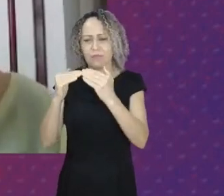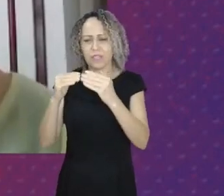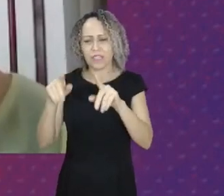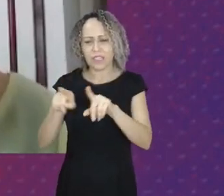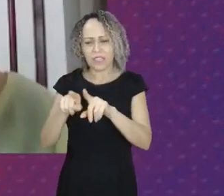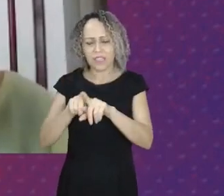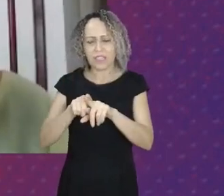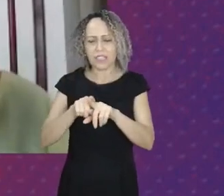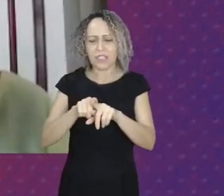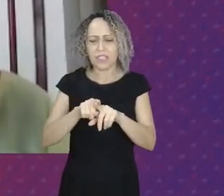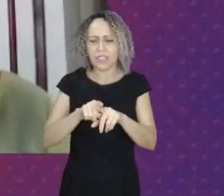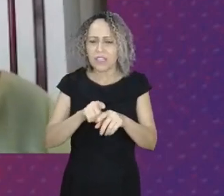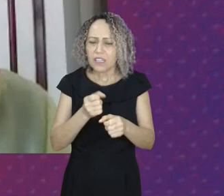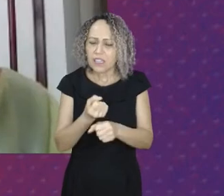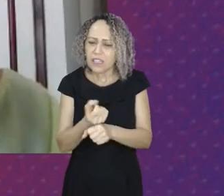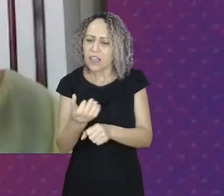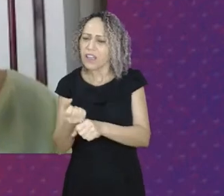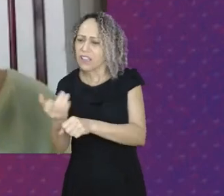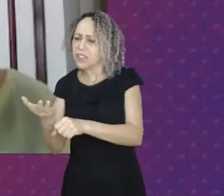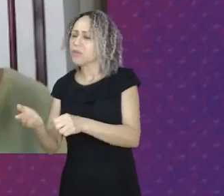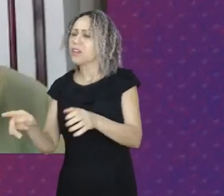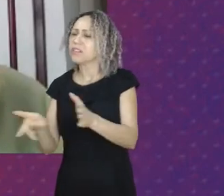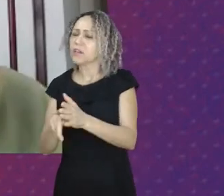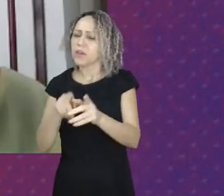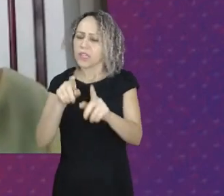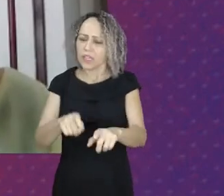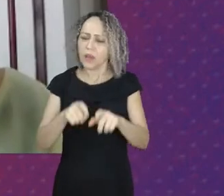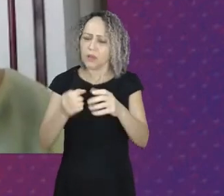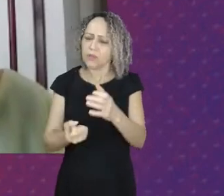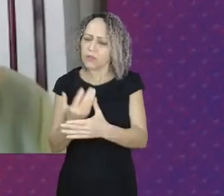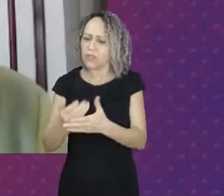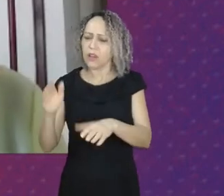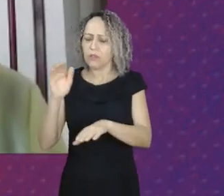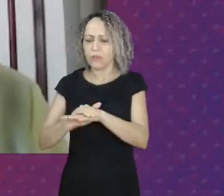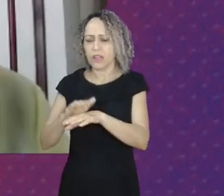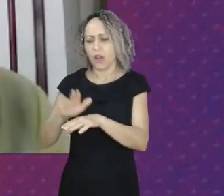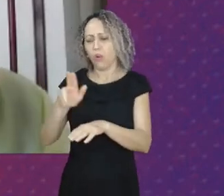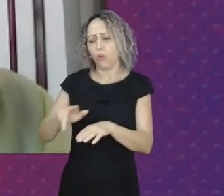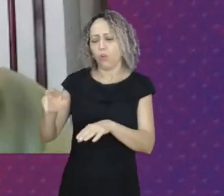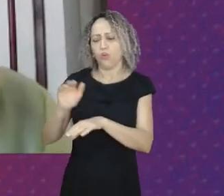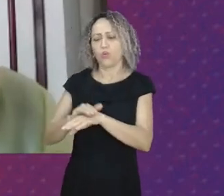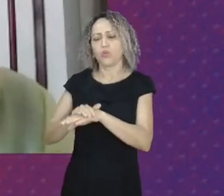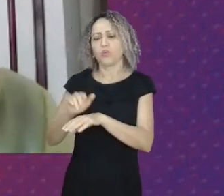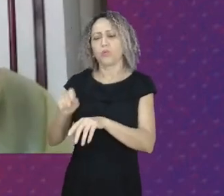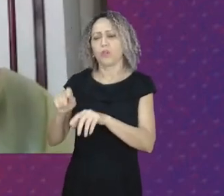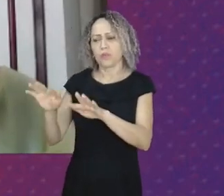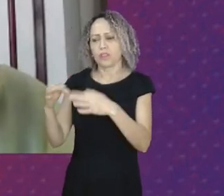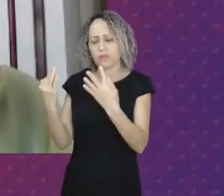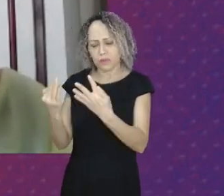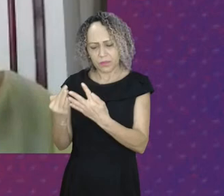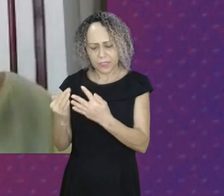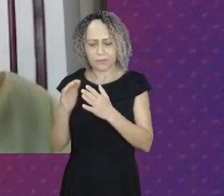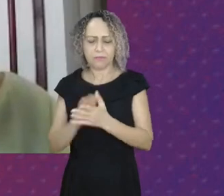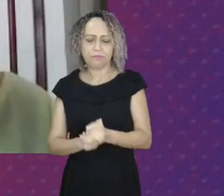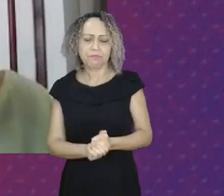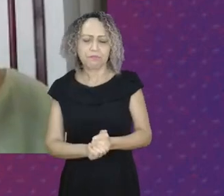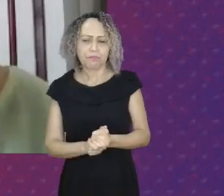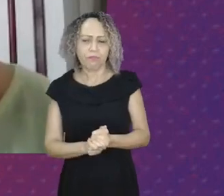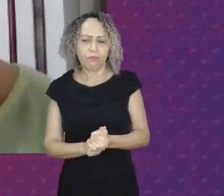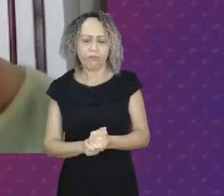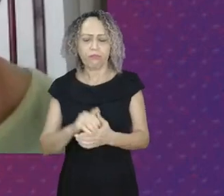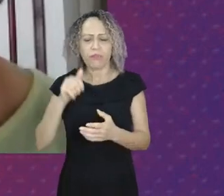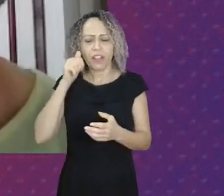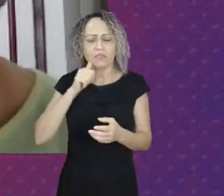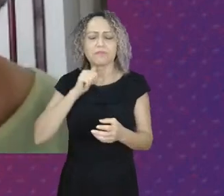também da produção para uso próprio. Pois bem, as economistas feministas trouxeram para o debate estas